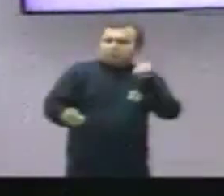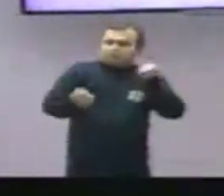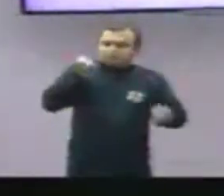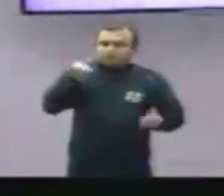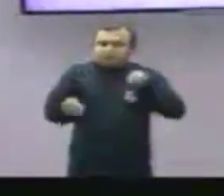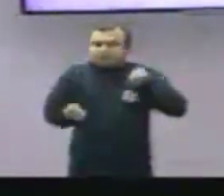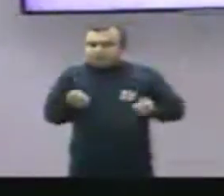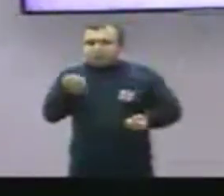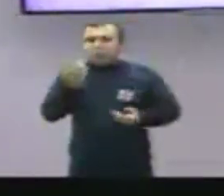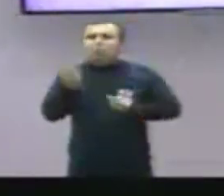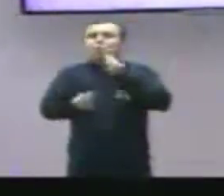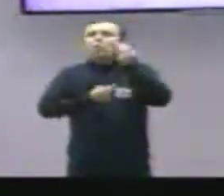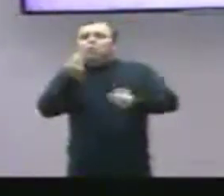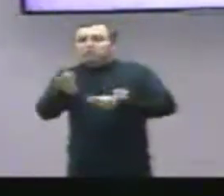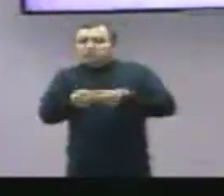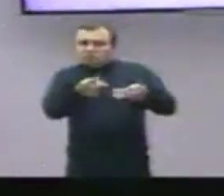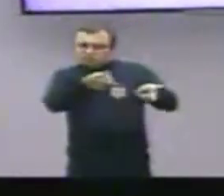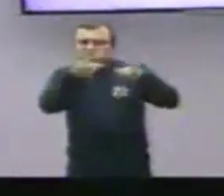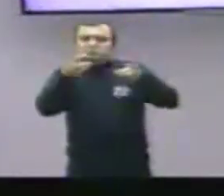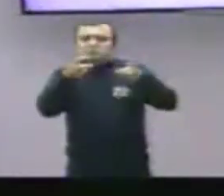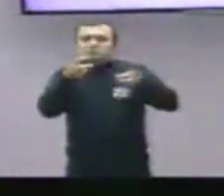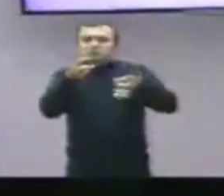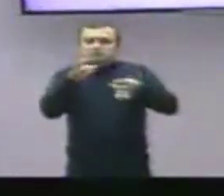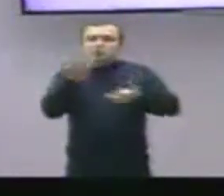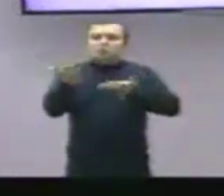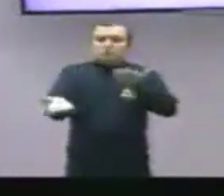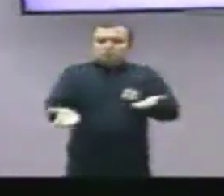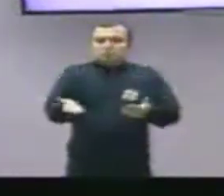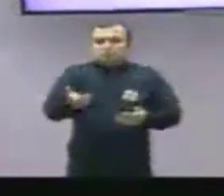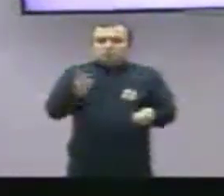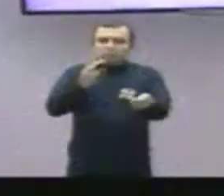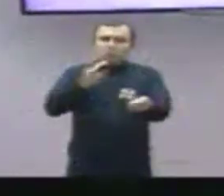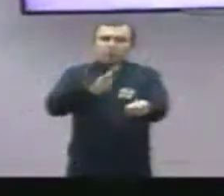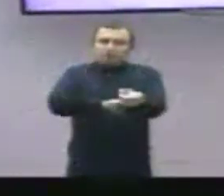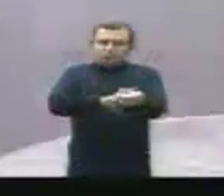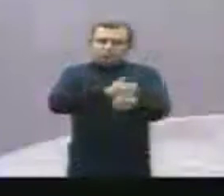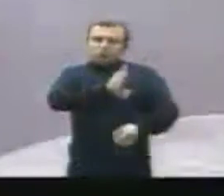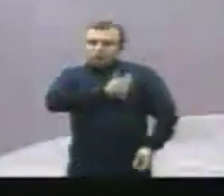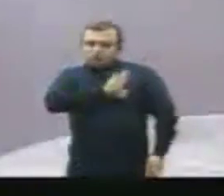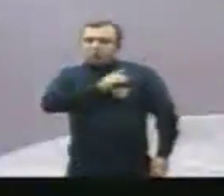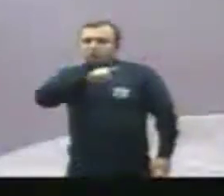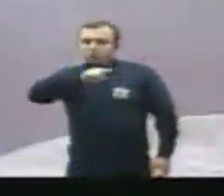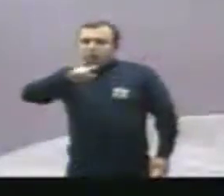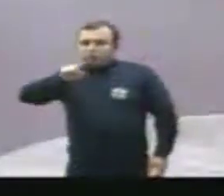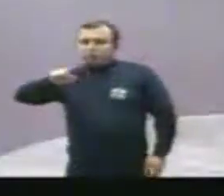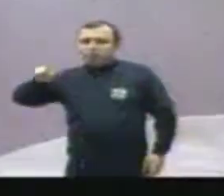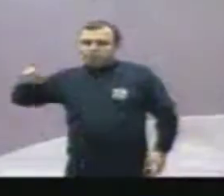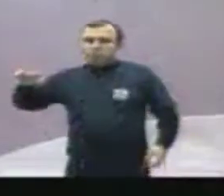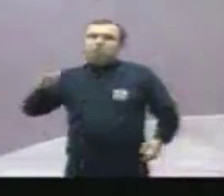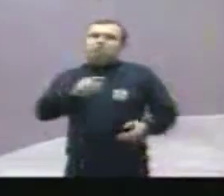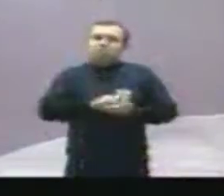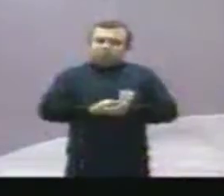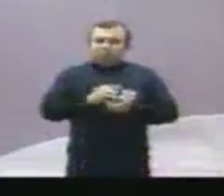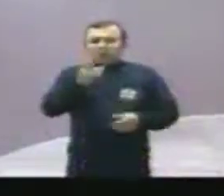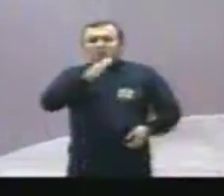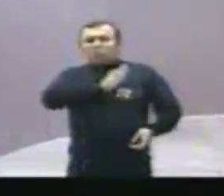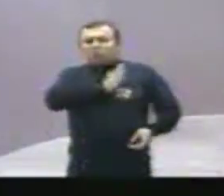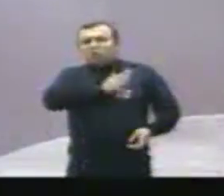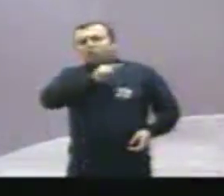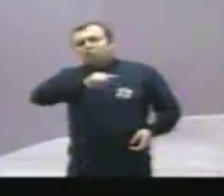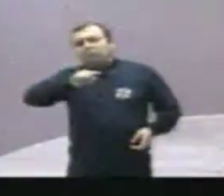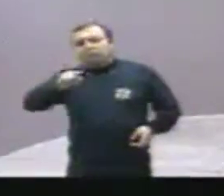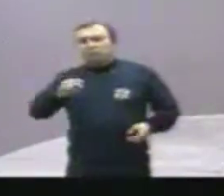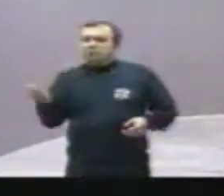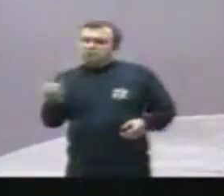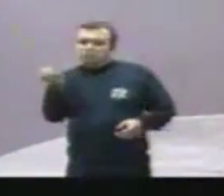atividade física. E você vai poder perceber isso através da frequência cardíaca. Então, para que serve a frequência cardíaca, professor? Qual